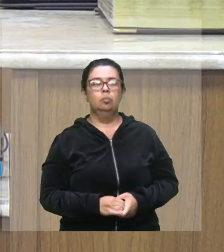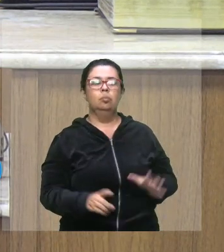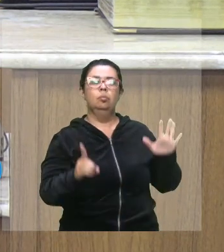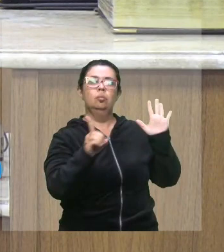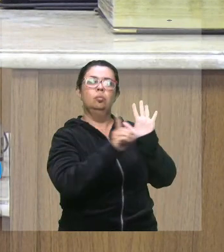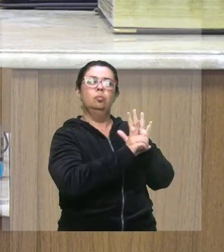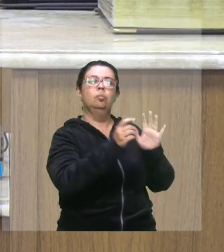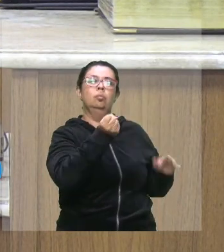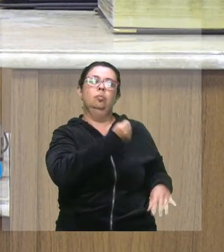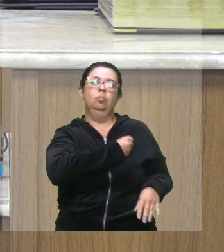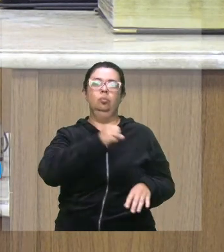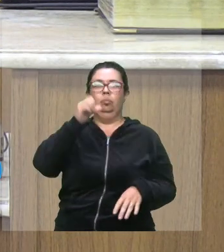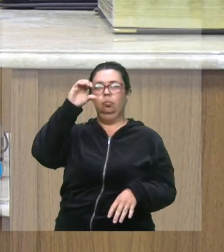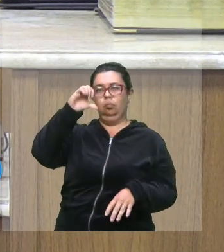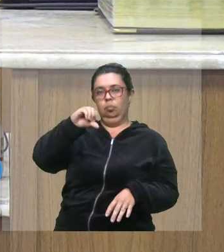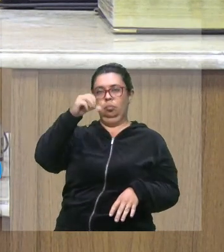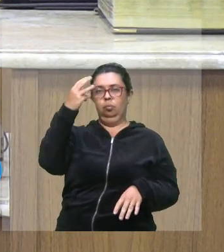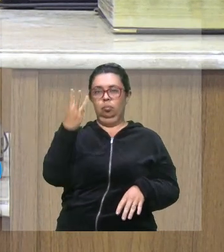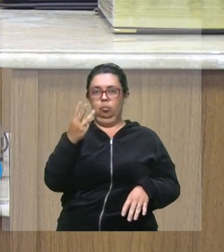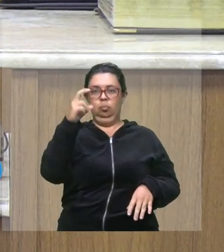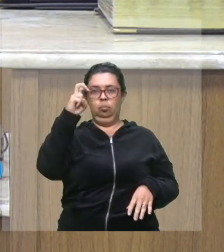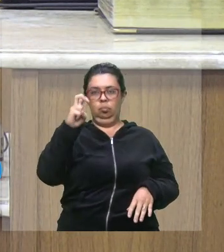Decreto número